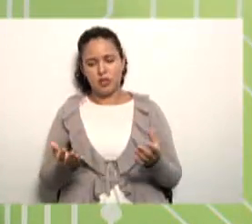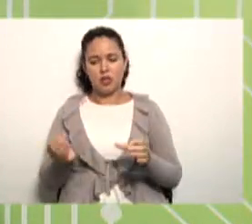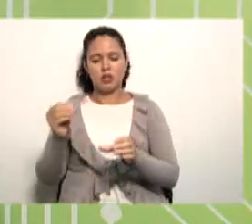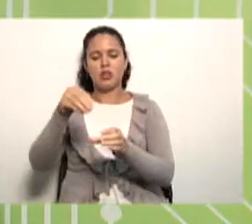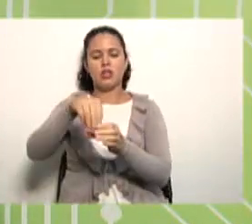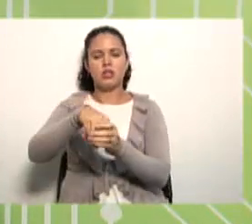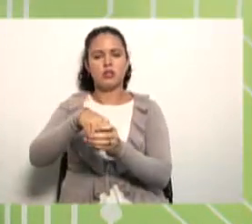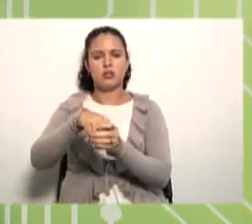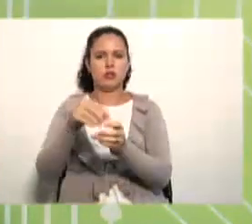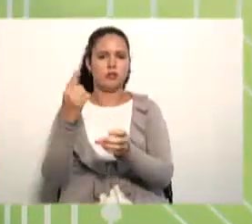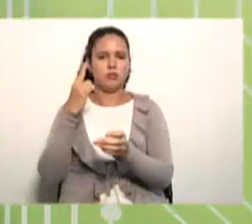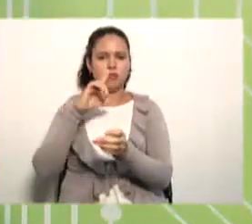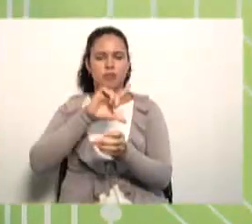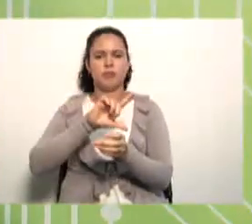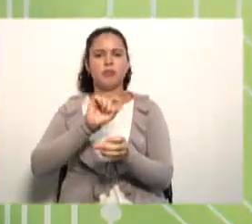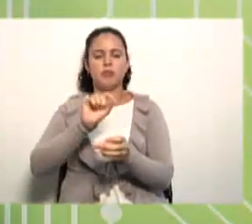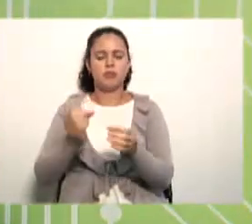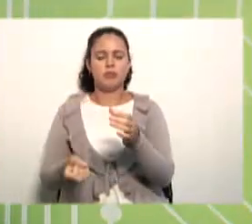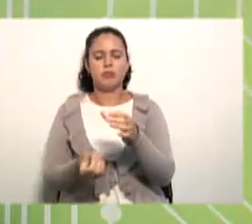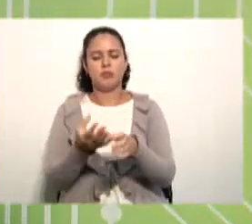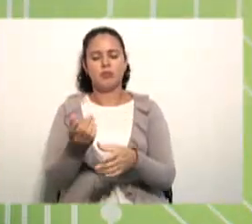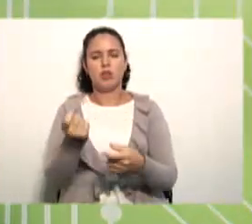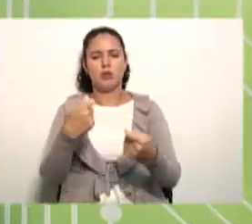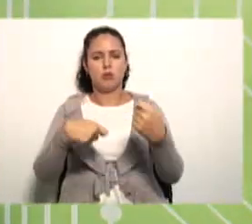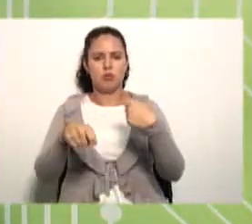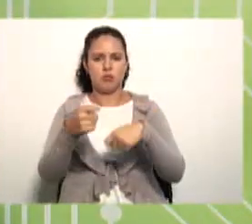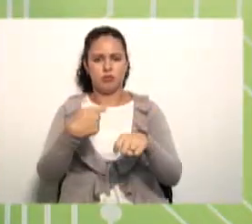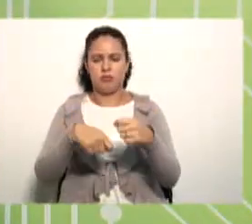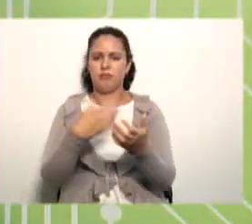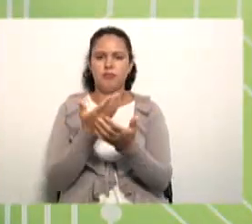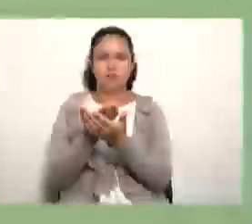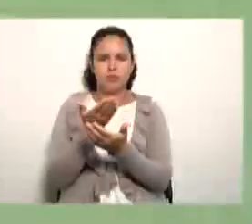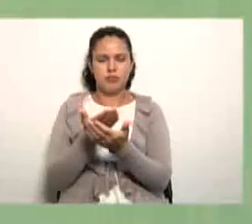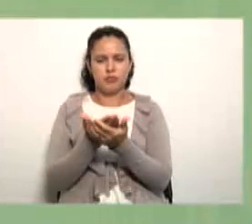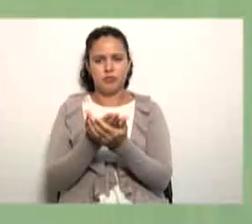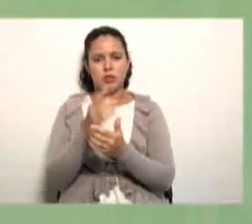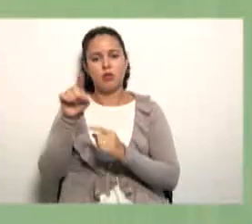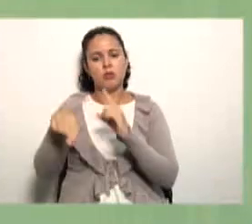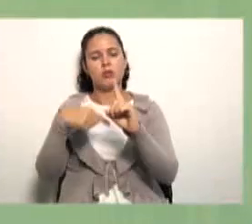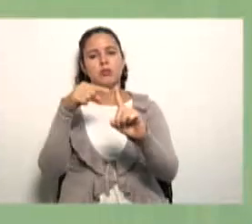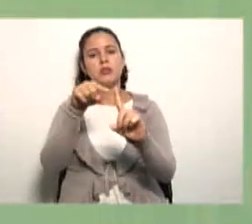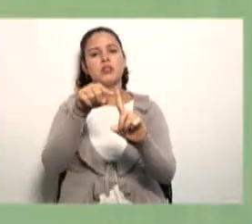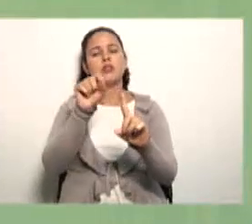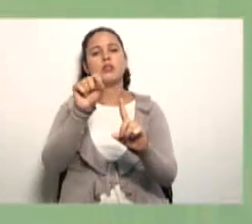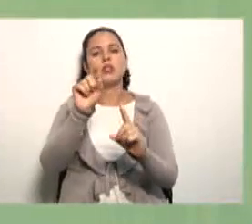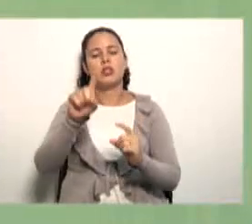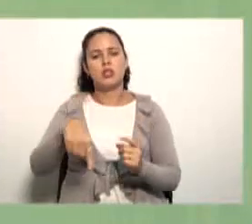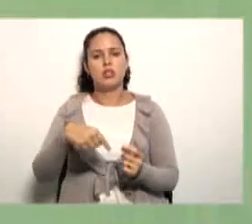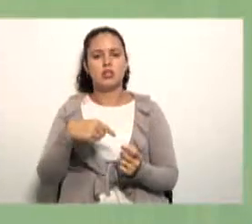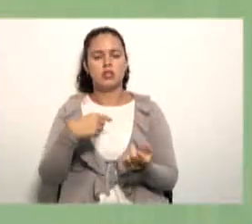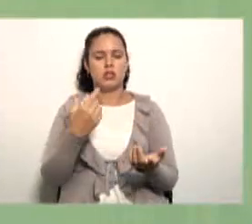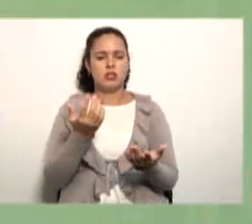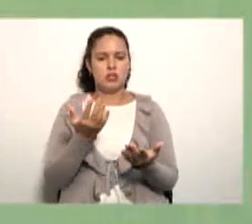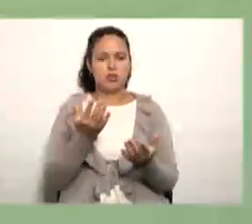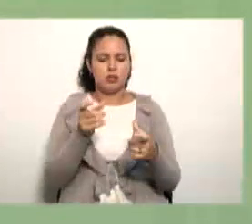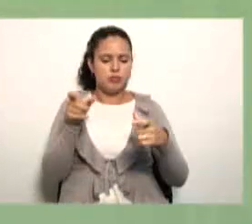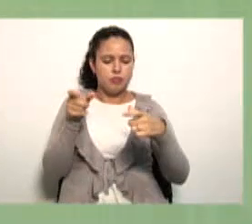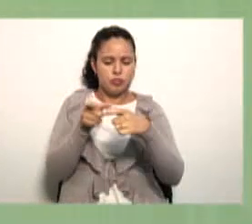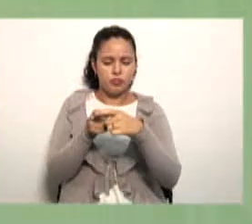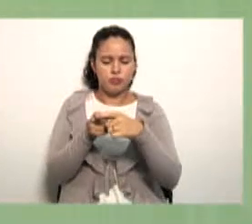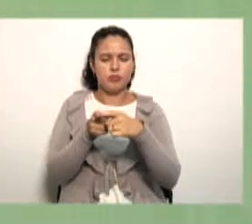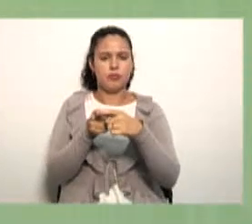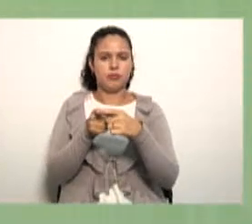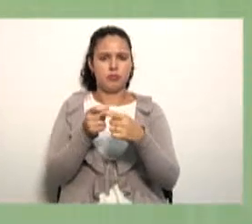economia. Nós vemos então que o objetivo do estudo da economia é a escassez de